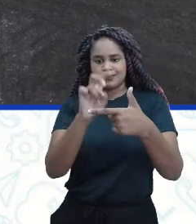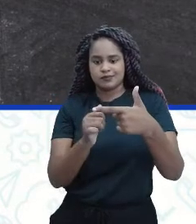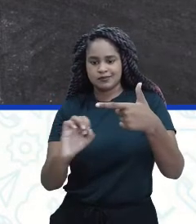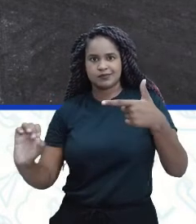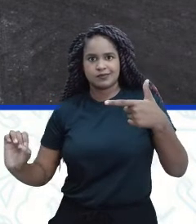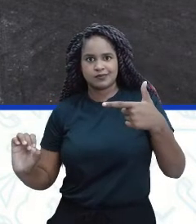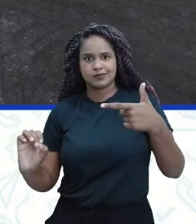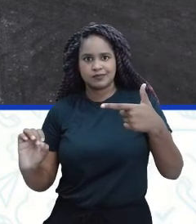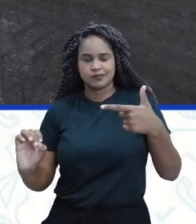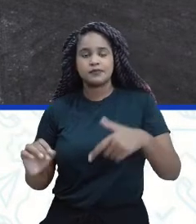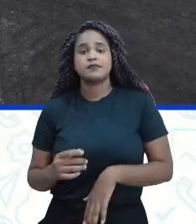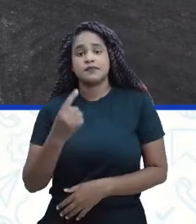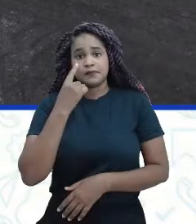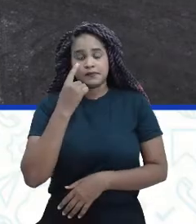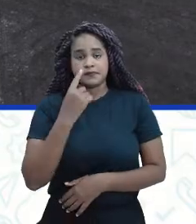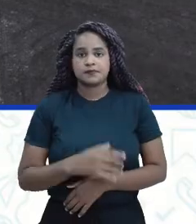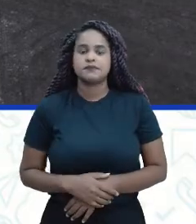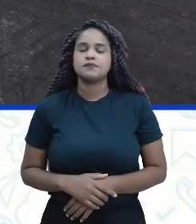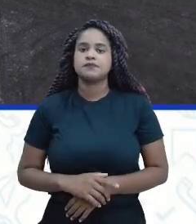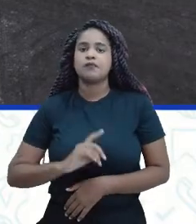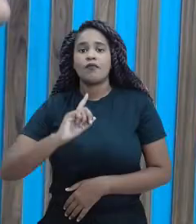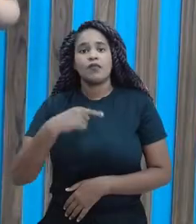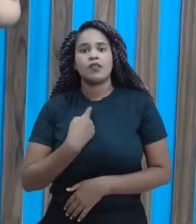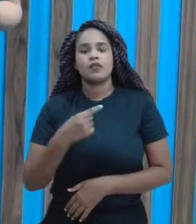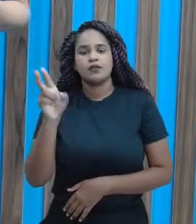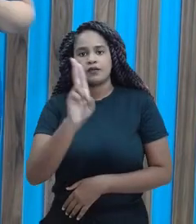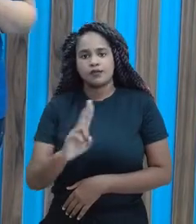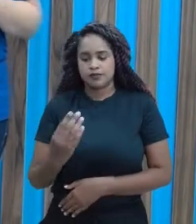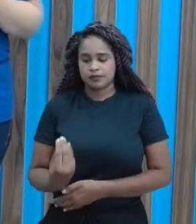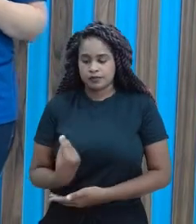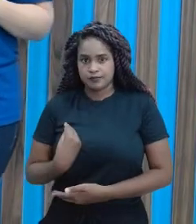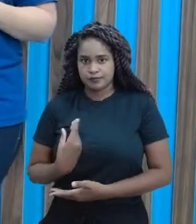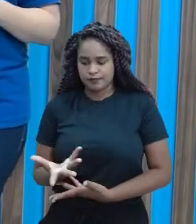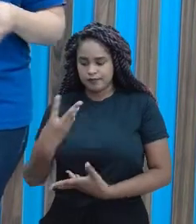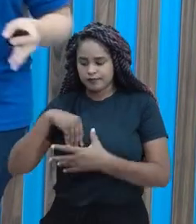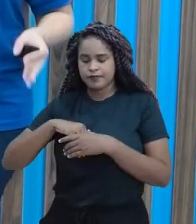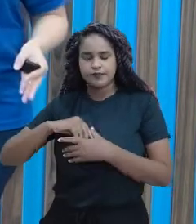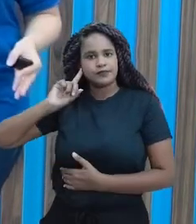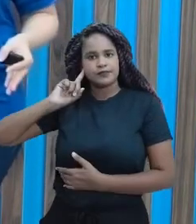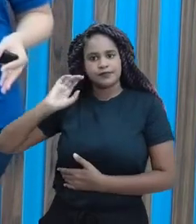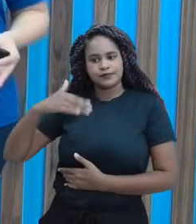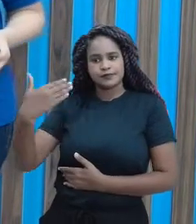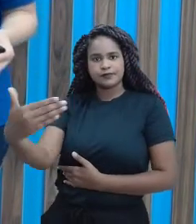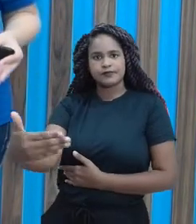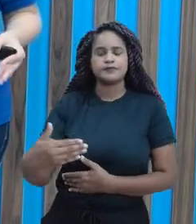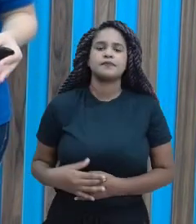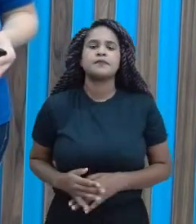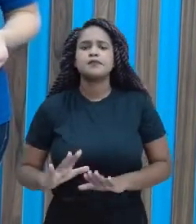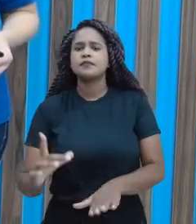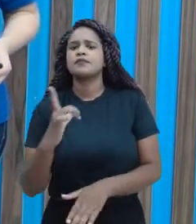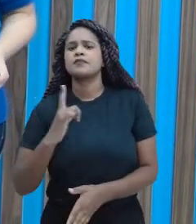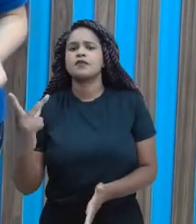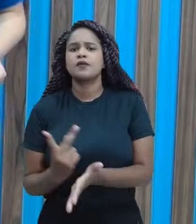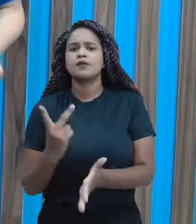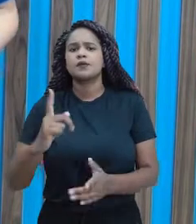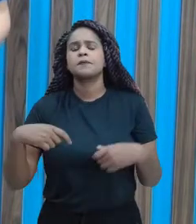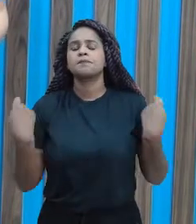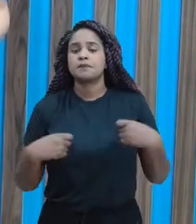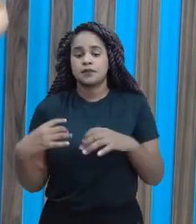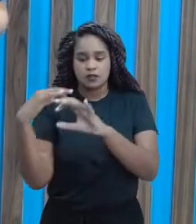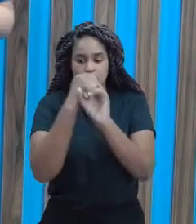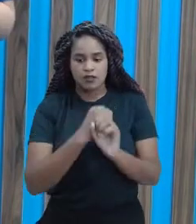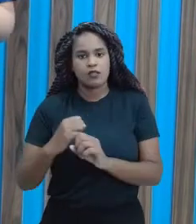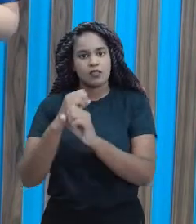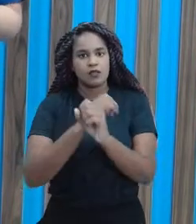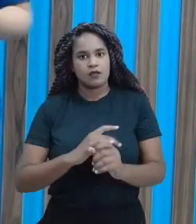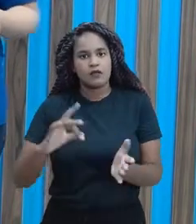Henrique falou uma coisa bem massa, né? A gente está utilizando isso no nosso dia a dia e existem muitas situações em que eu vou precisar fazer esse cálculo, que